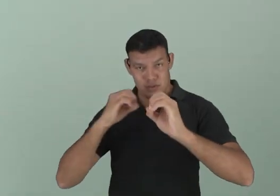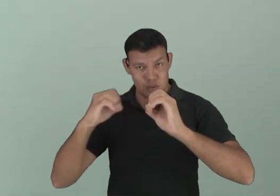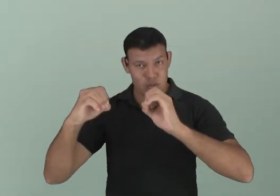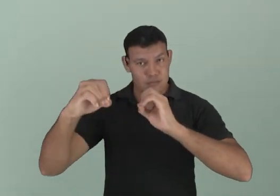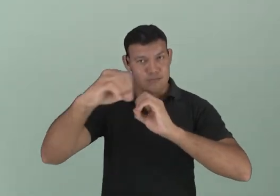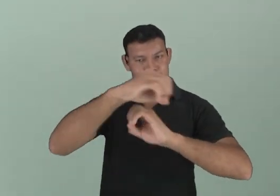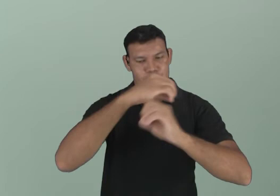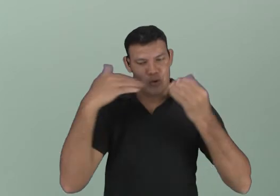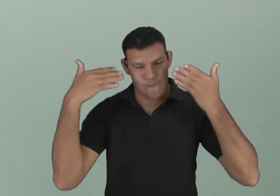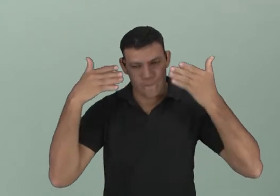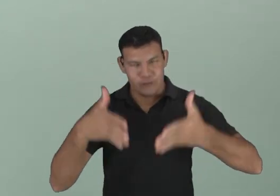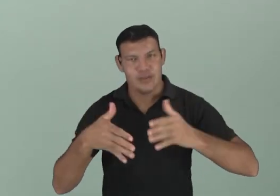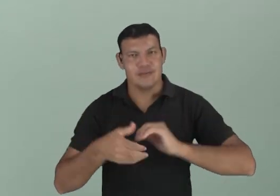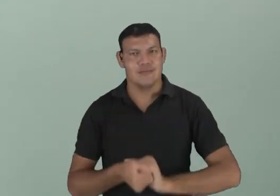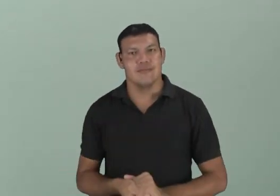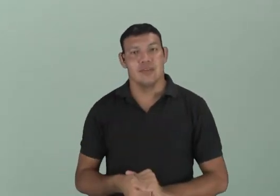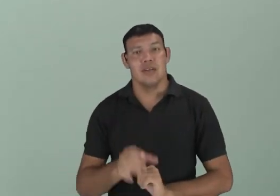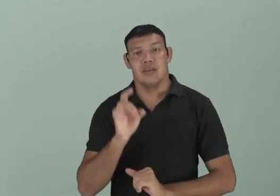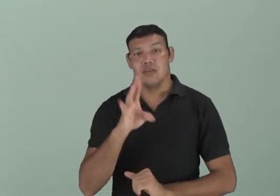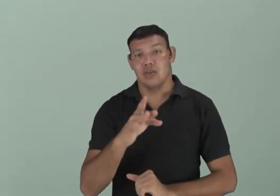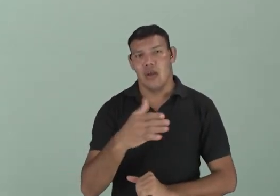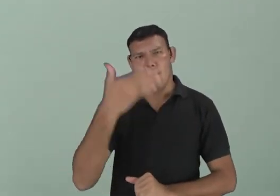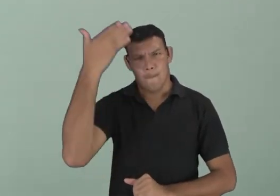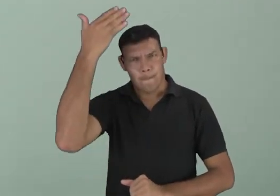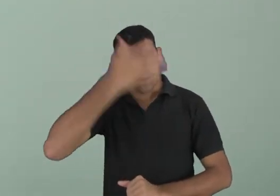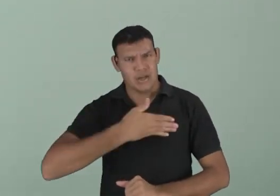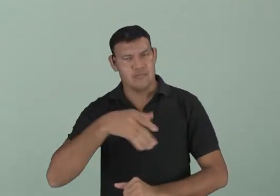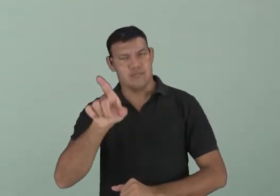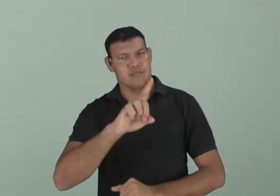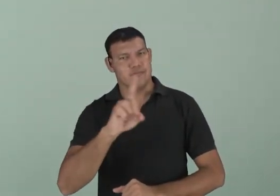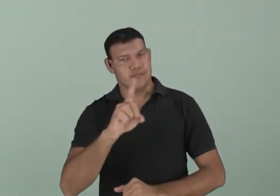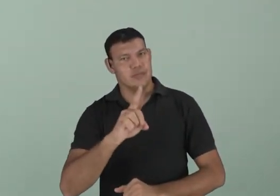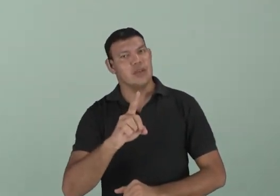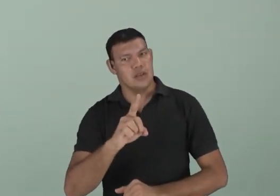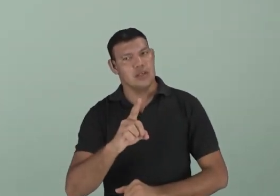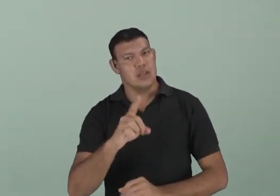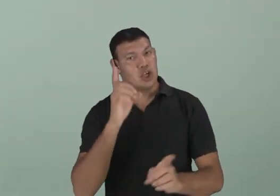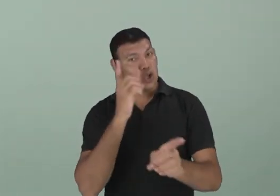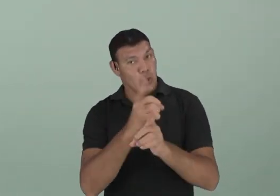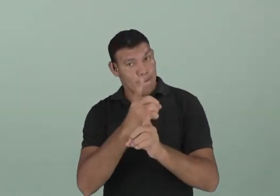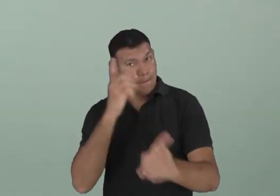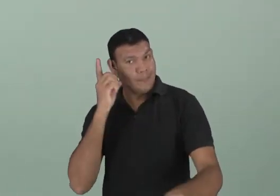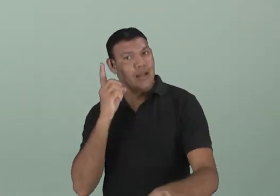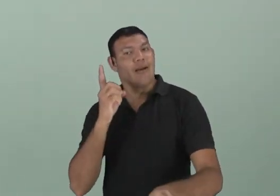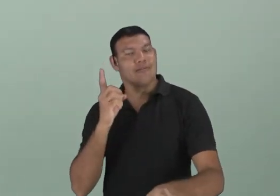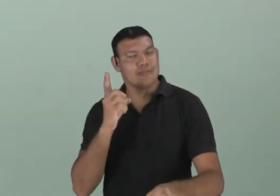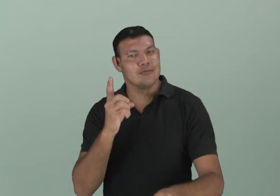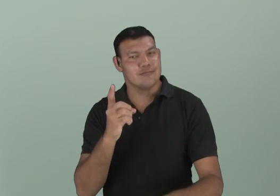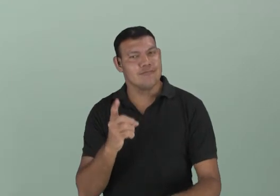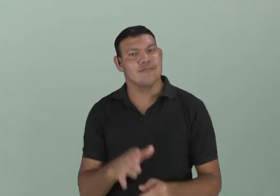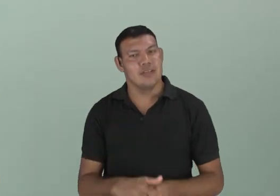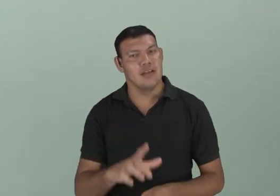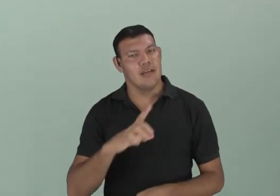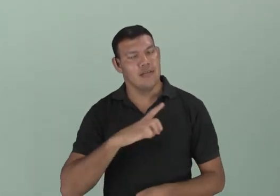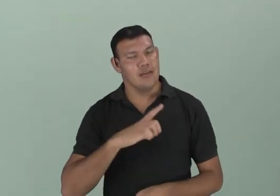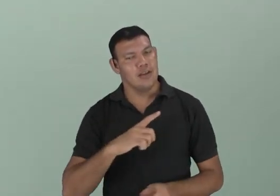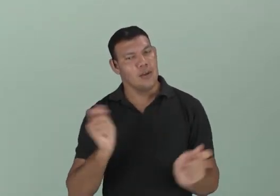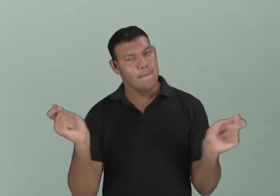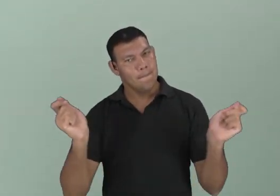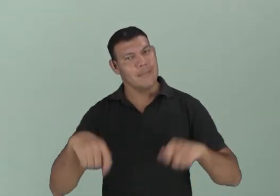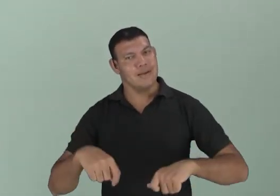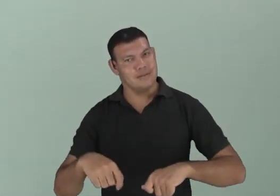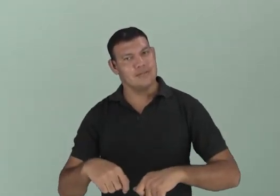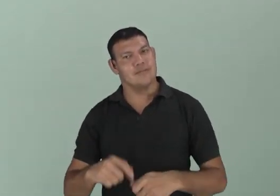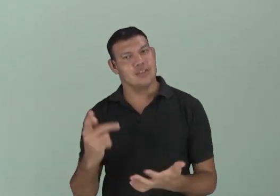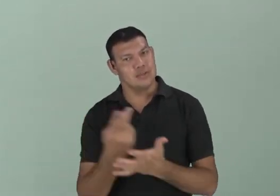ele propôs o sistema, mas ele não comprovou. Como ele não comprovou, então haveria possibilidade da teoria estar errada,